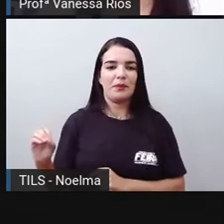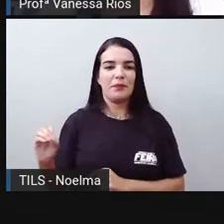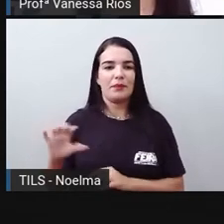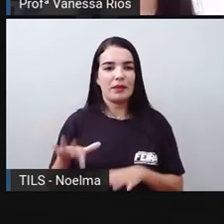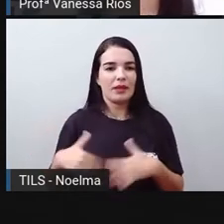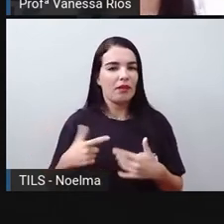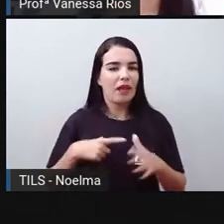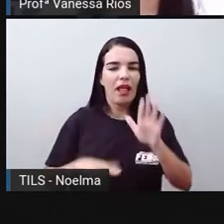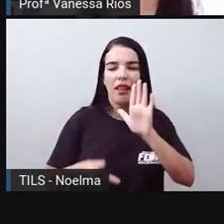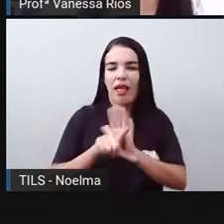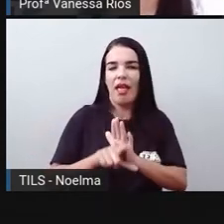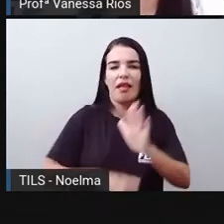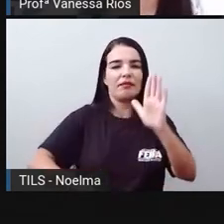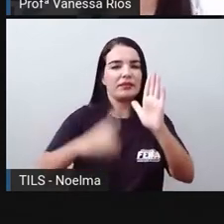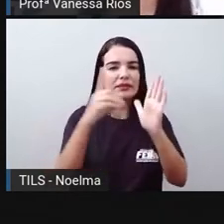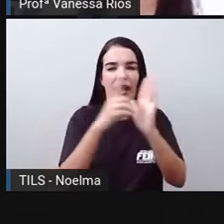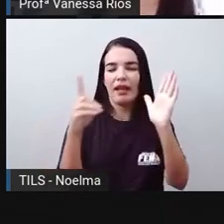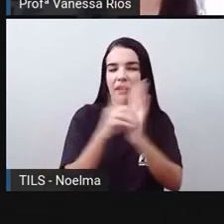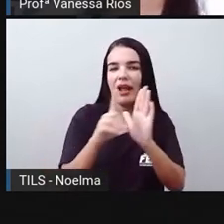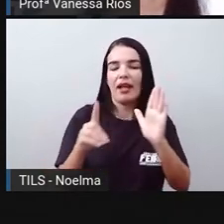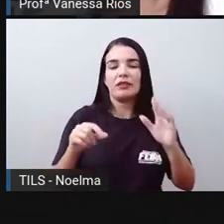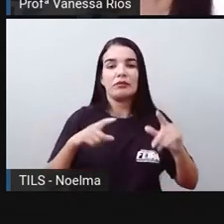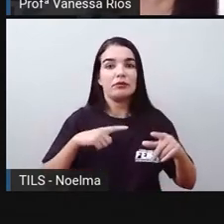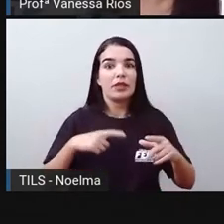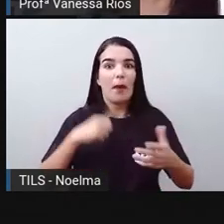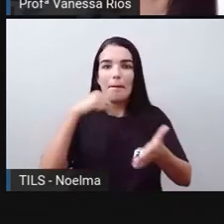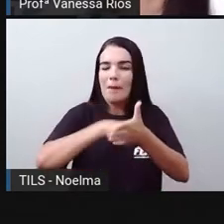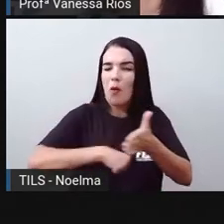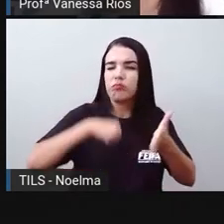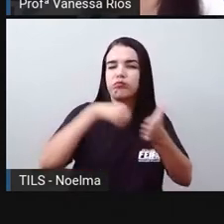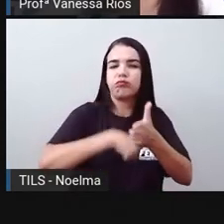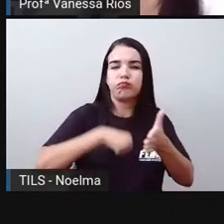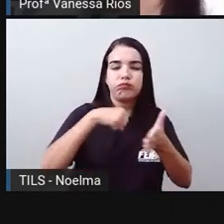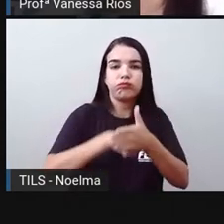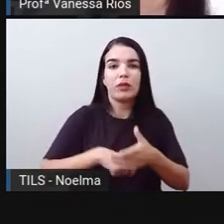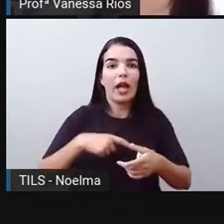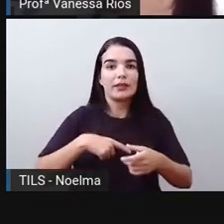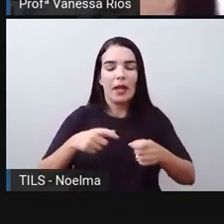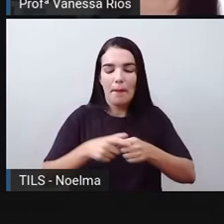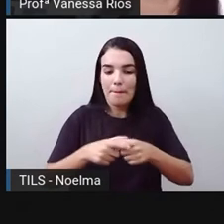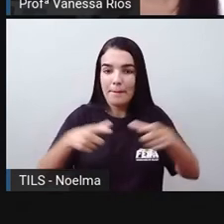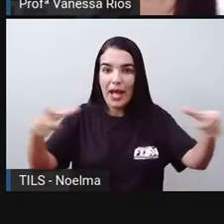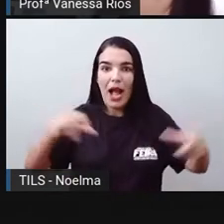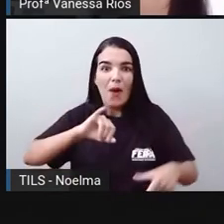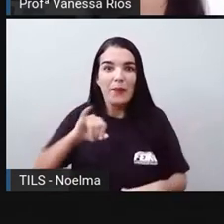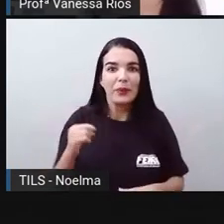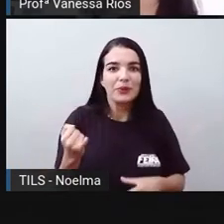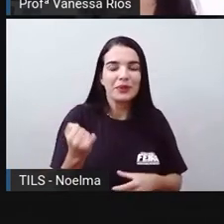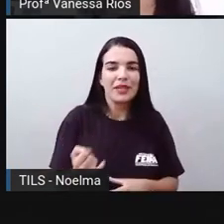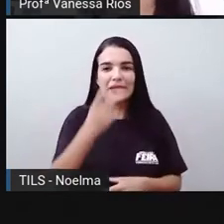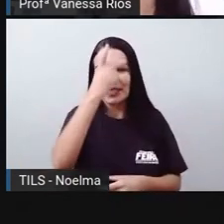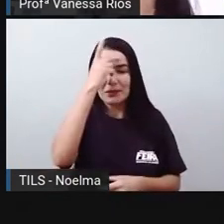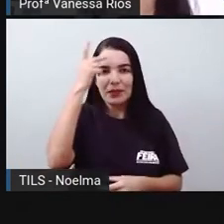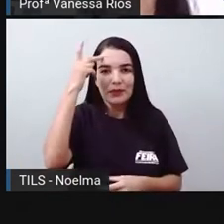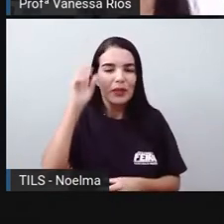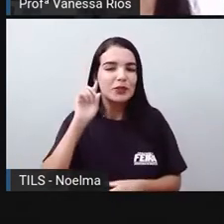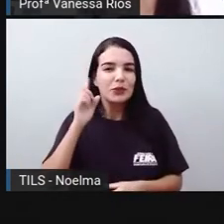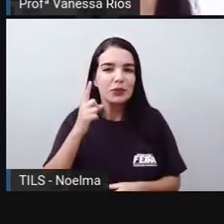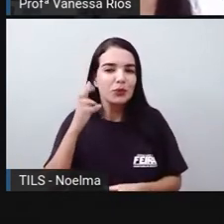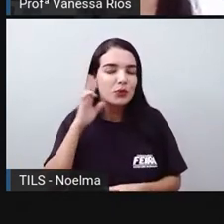muitos decretos, através de muitas lutas, foram dando oportunidade para que a Libras,